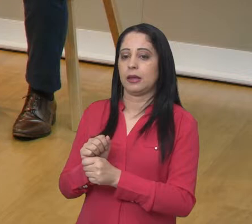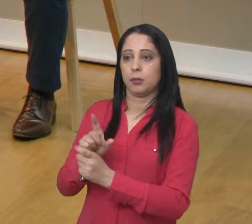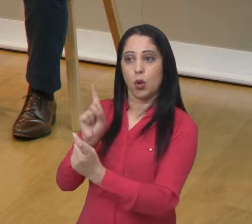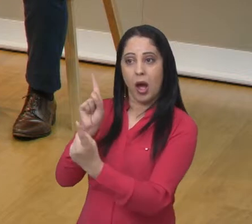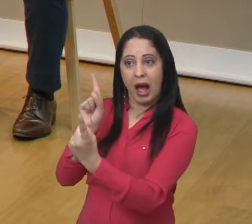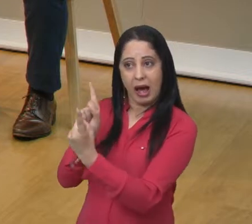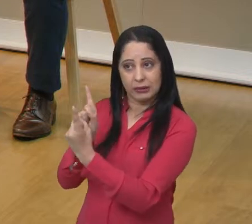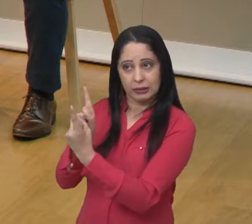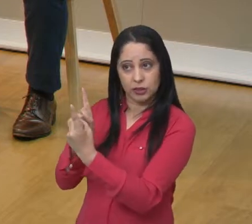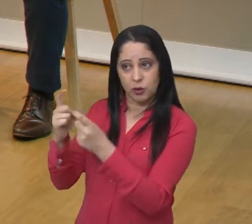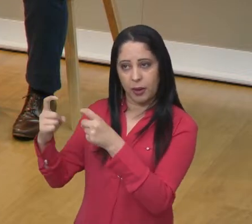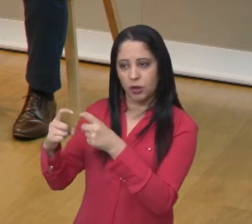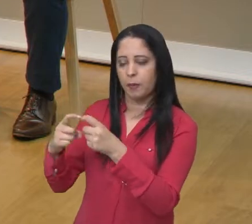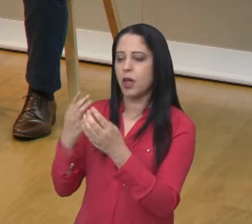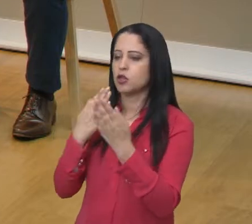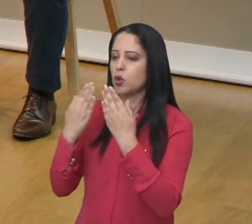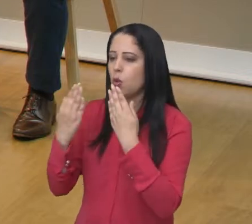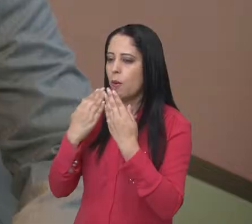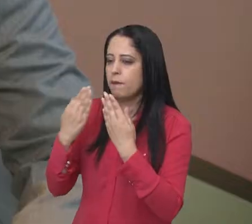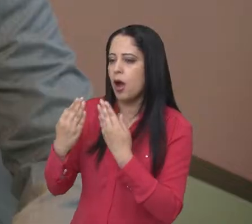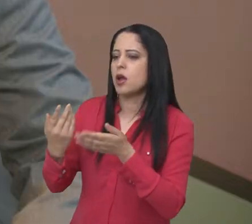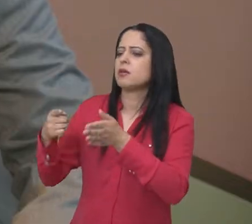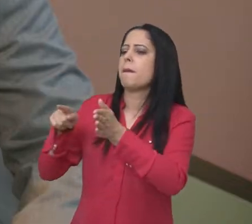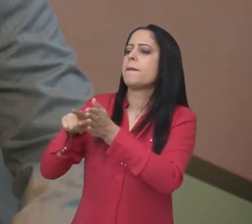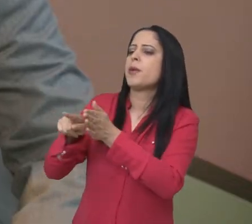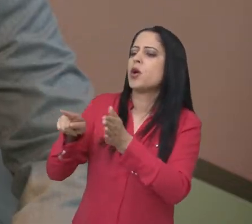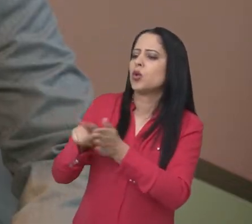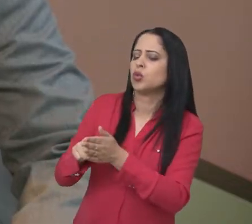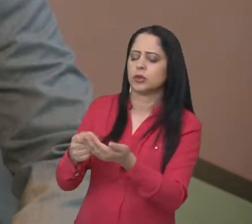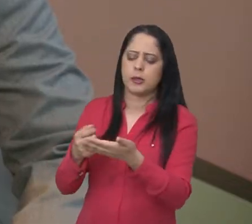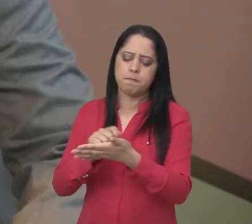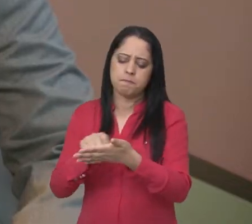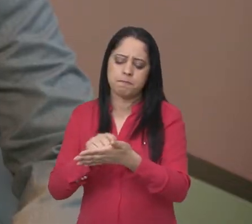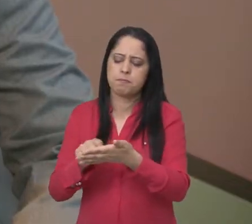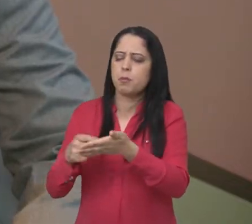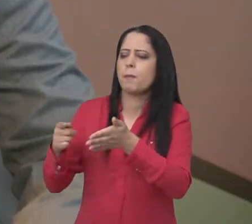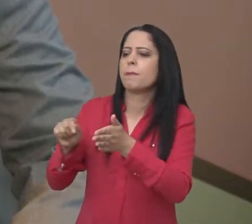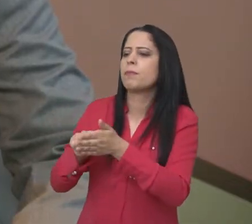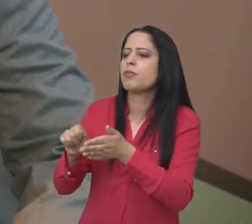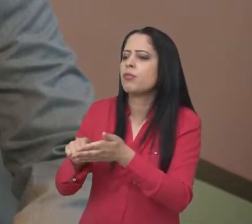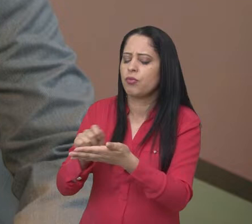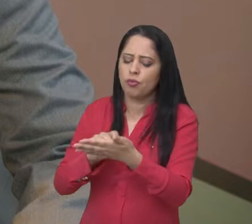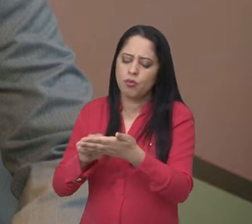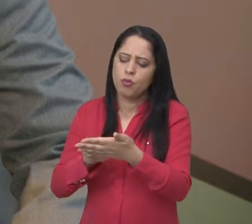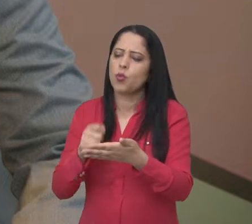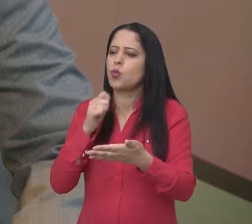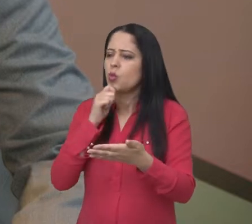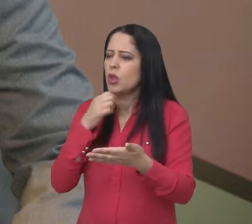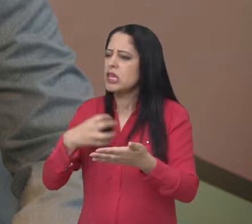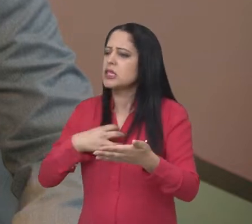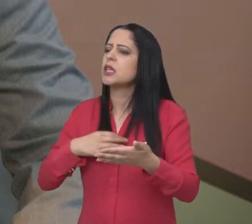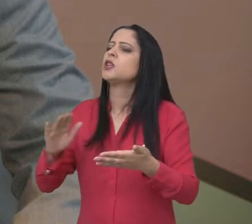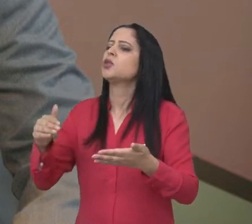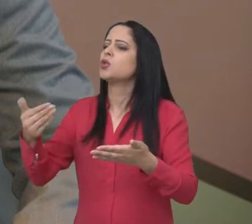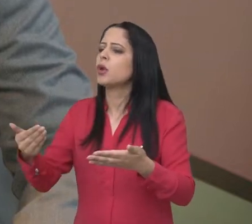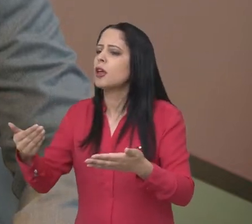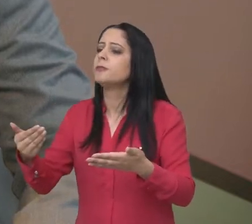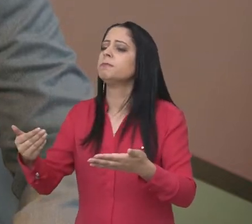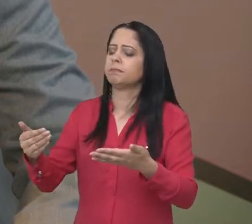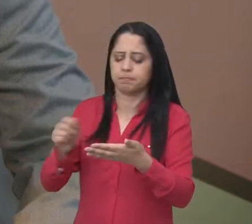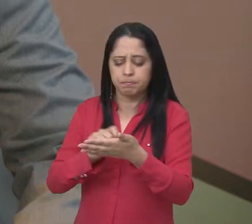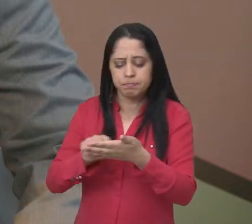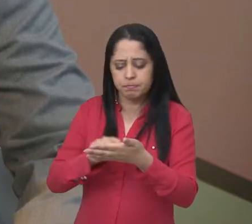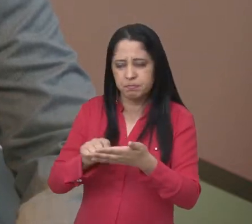com uma anamnese bem feita, que é aquela conversa de consultório que a gente vai escutando os problemas de saúde que o paciente tem, os sintomas,